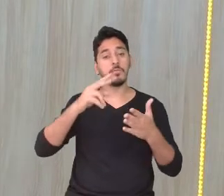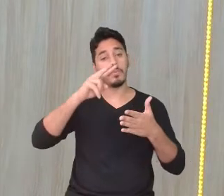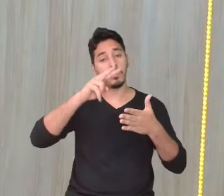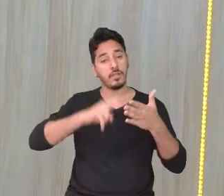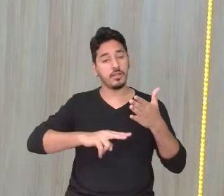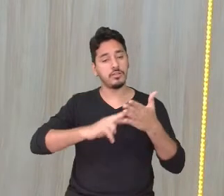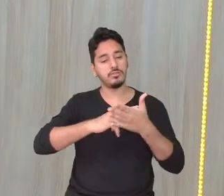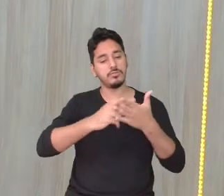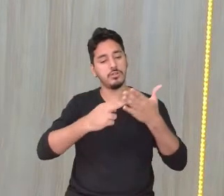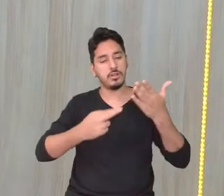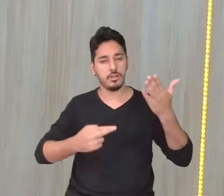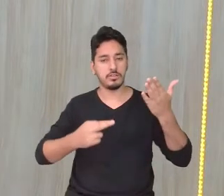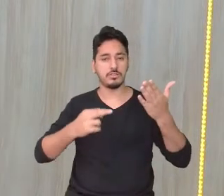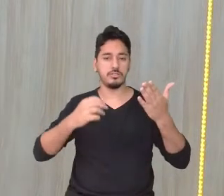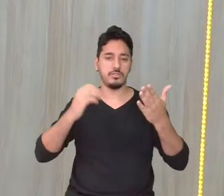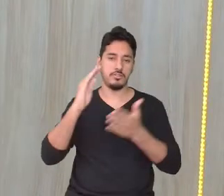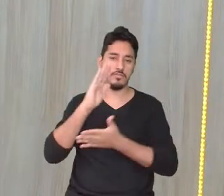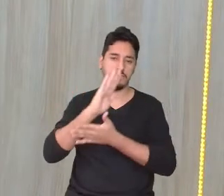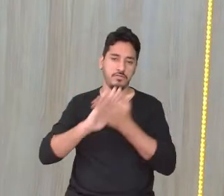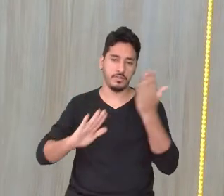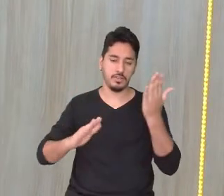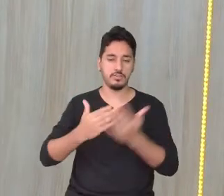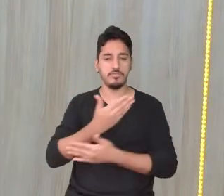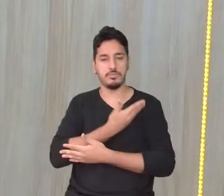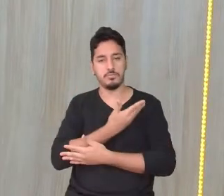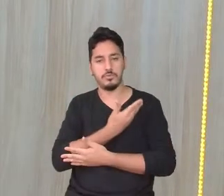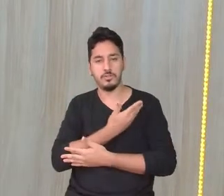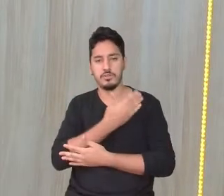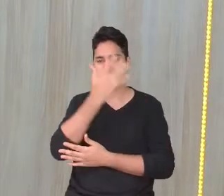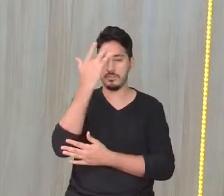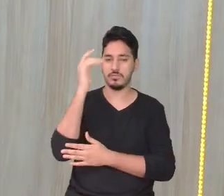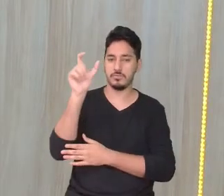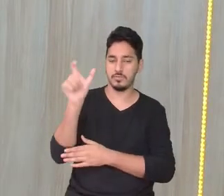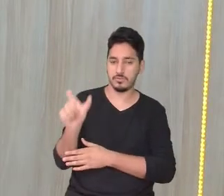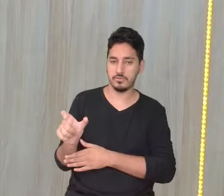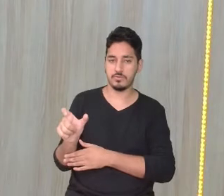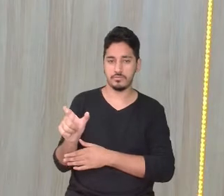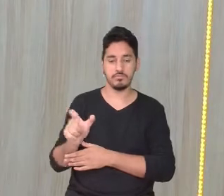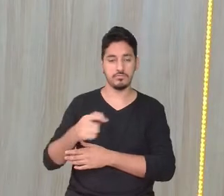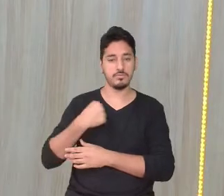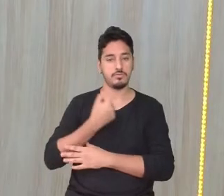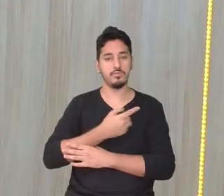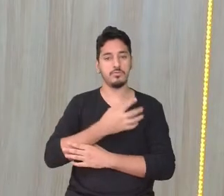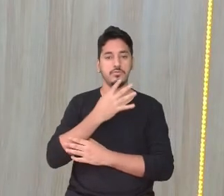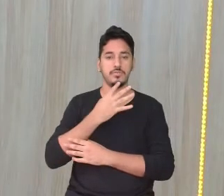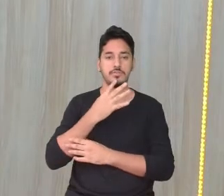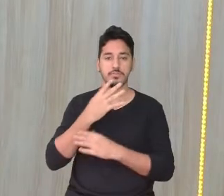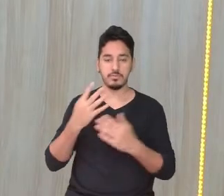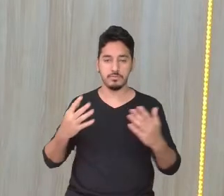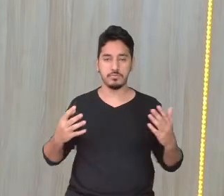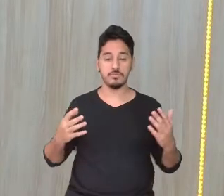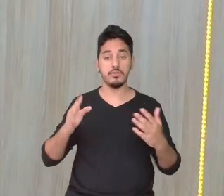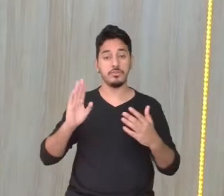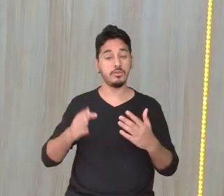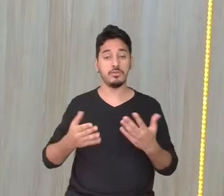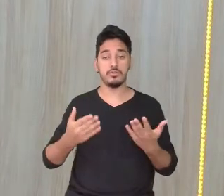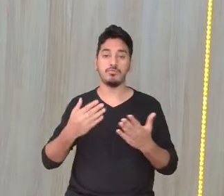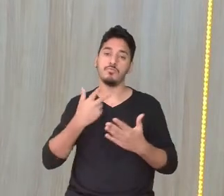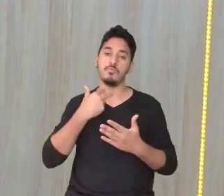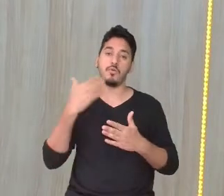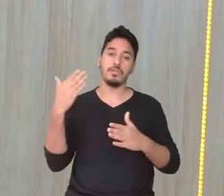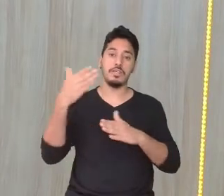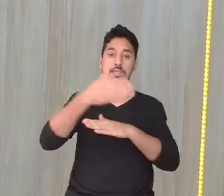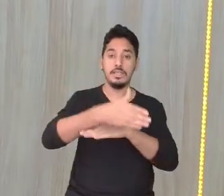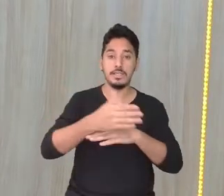os relatos de viagens dos colegas, das pessoas que a gente conhece. Já que a gente não pode ir a todos